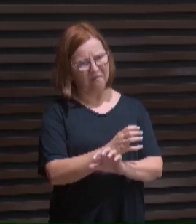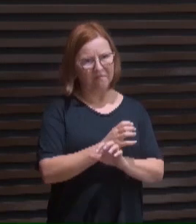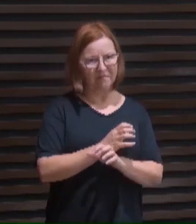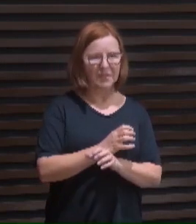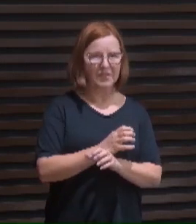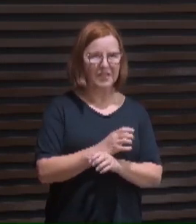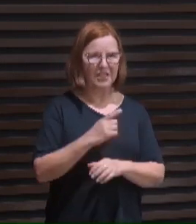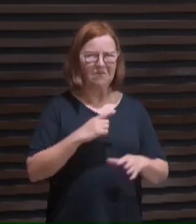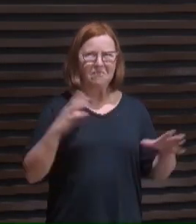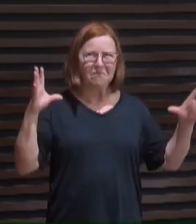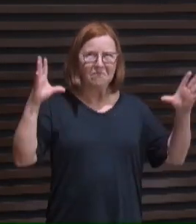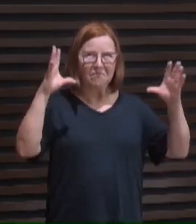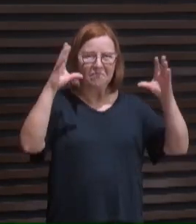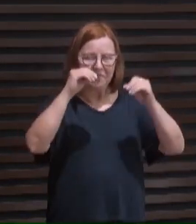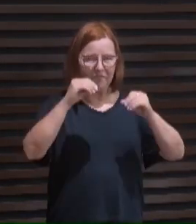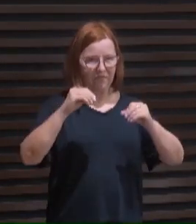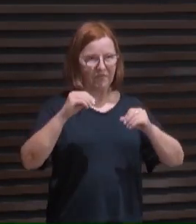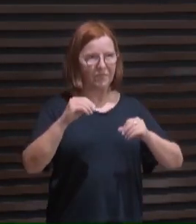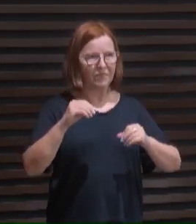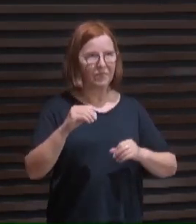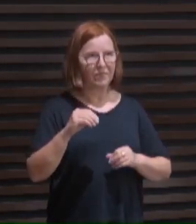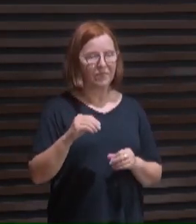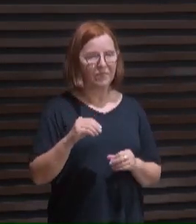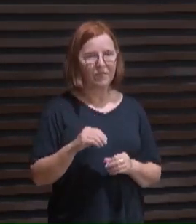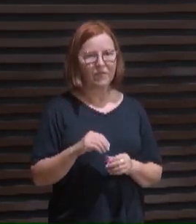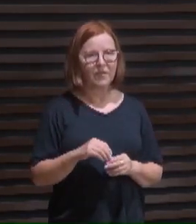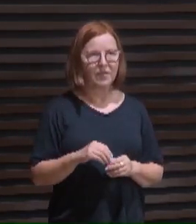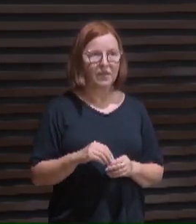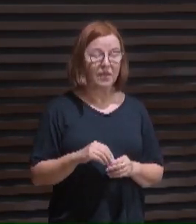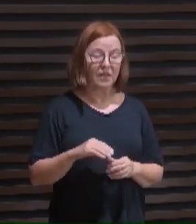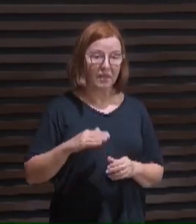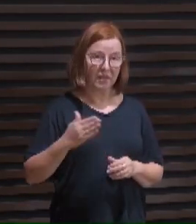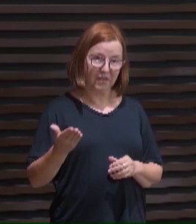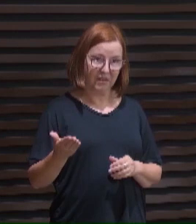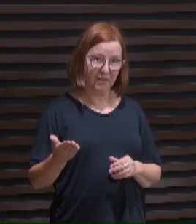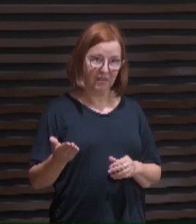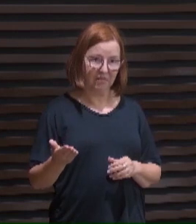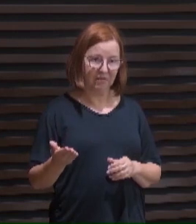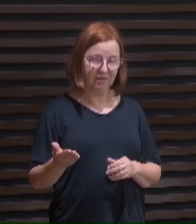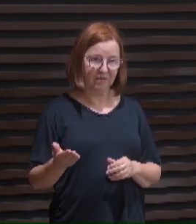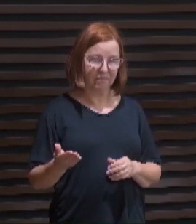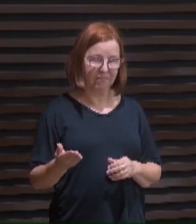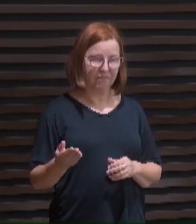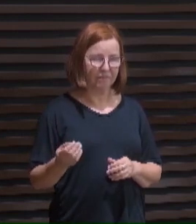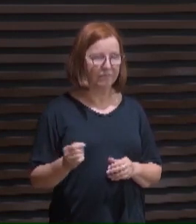havia trevas sobre a face das águas, ali teria sido uma